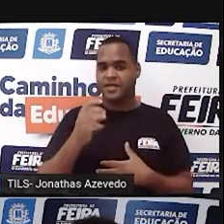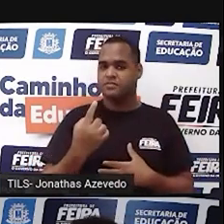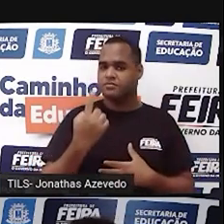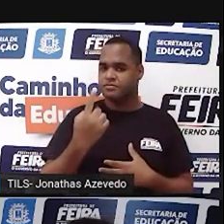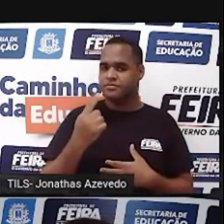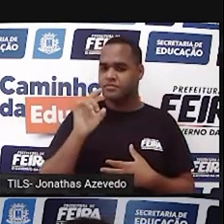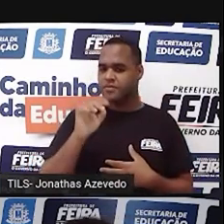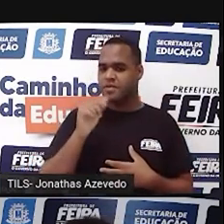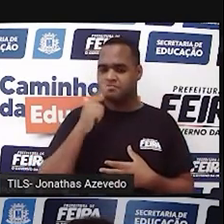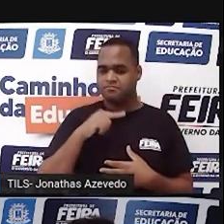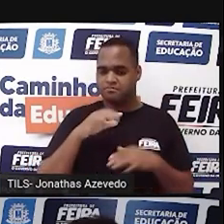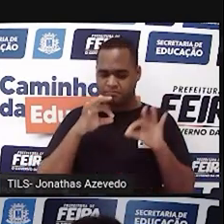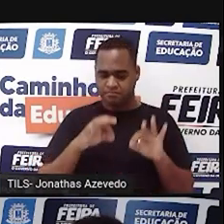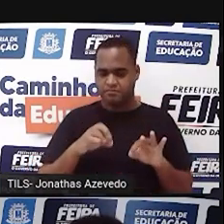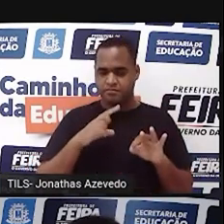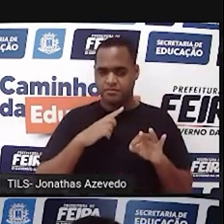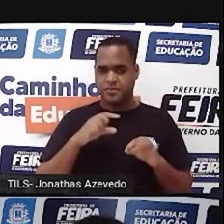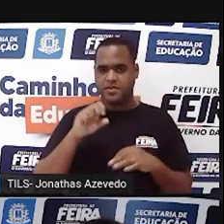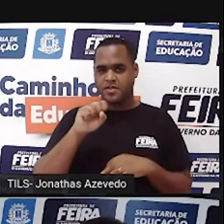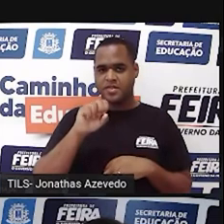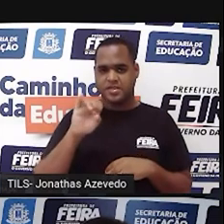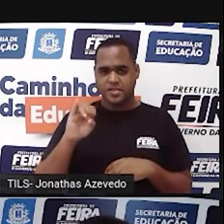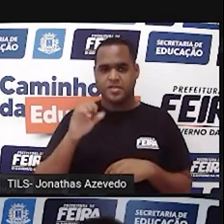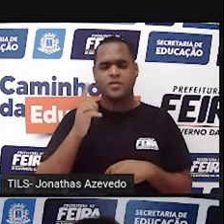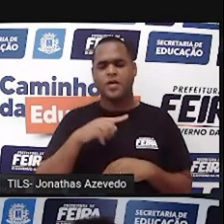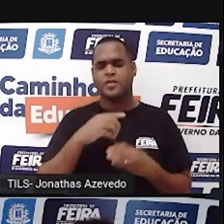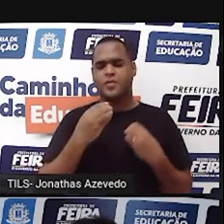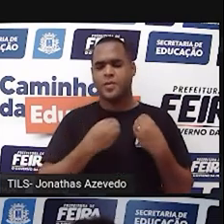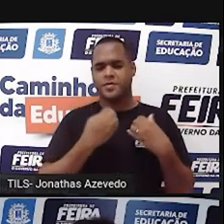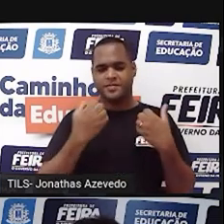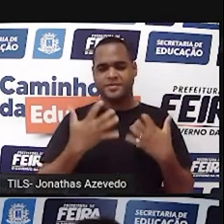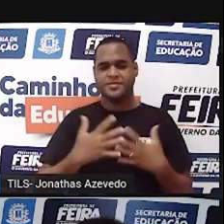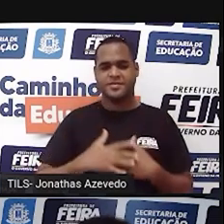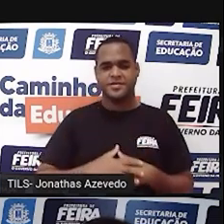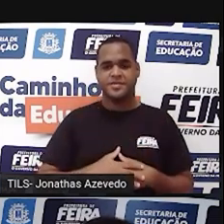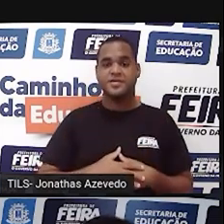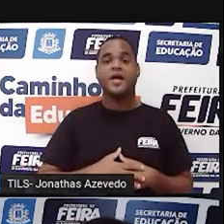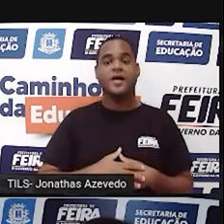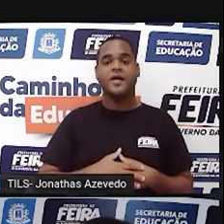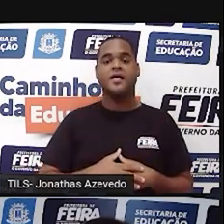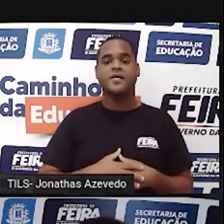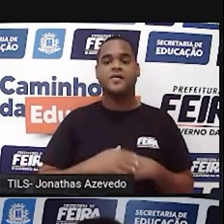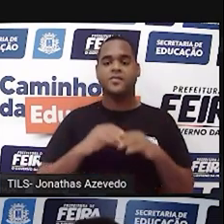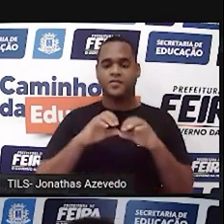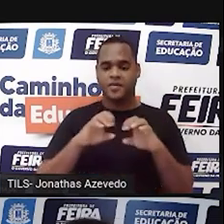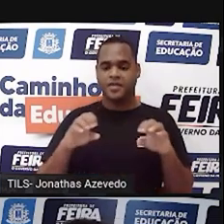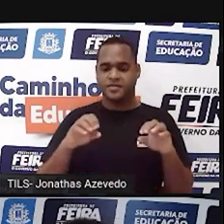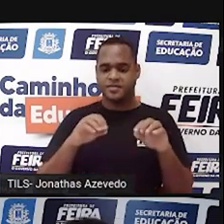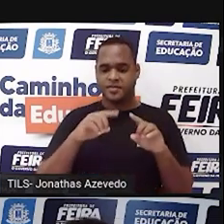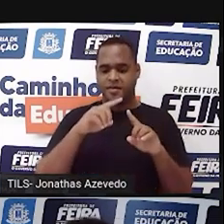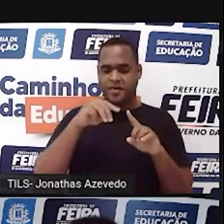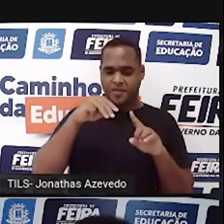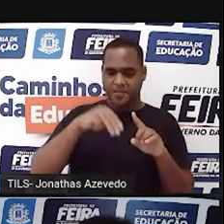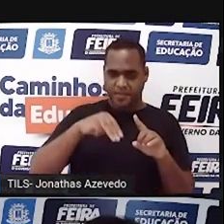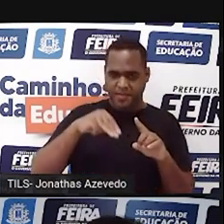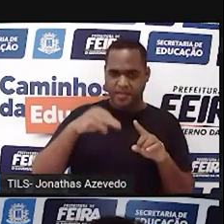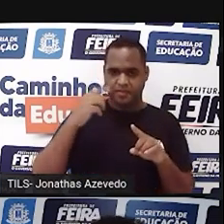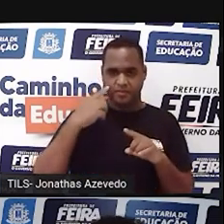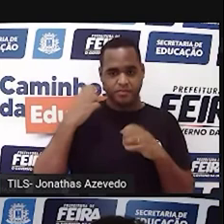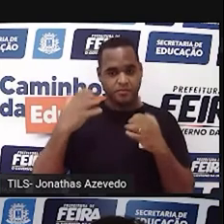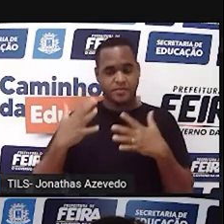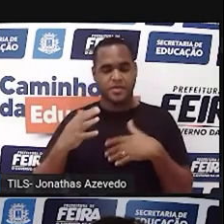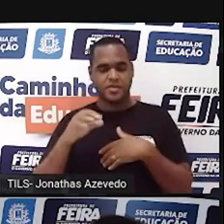ia ser um padrão para medir as coisas, né? Então ali, por exemplo, o comprimento padrão é o metro, o tempo,